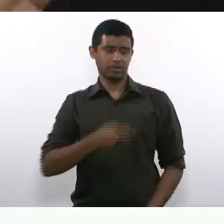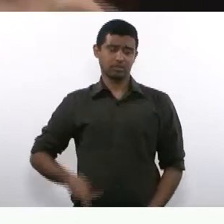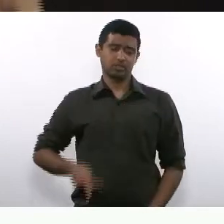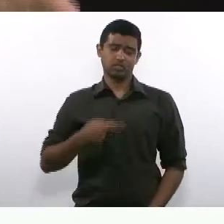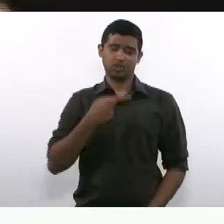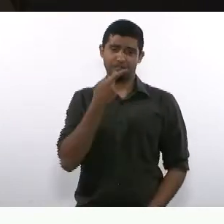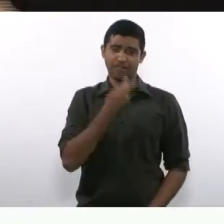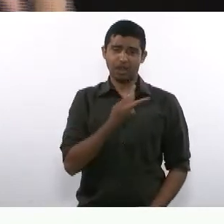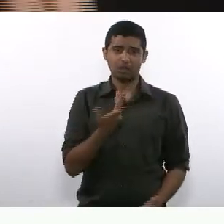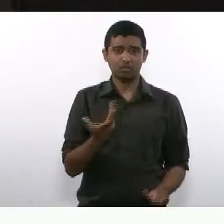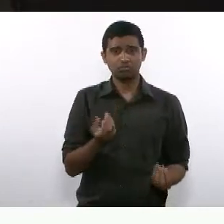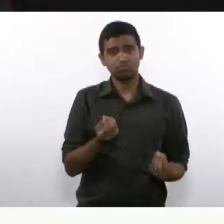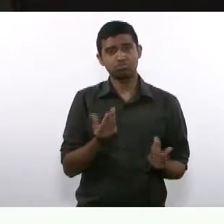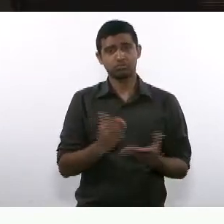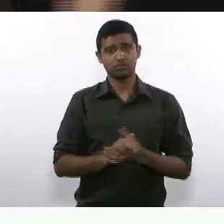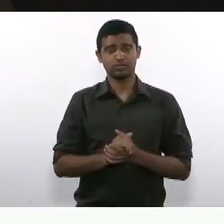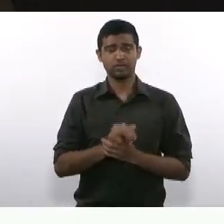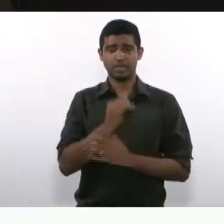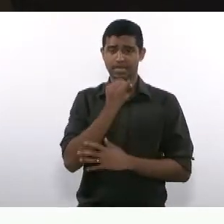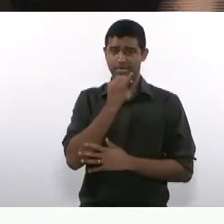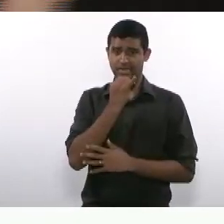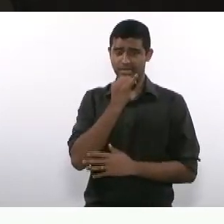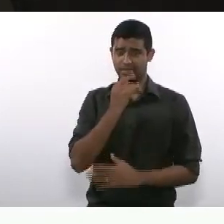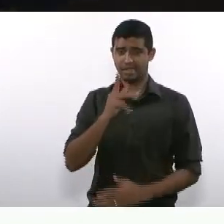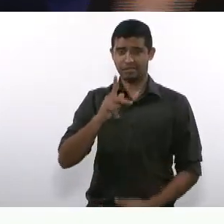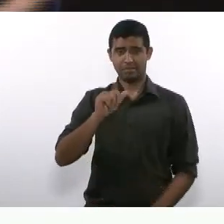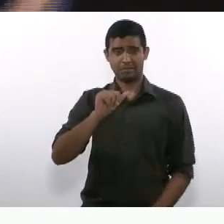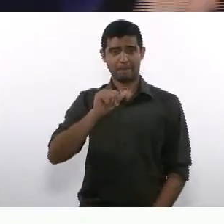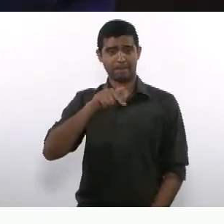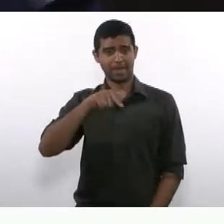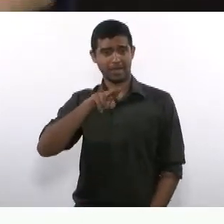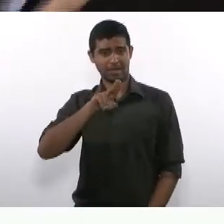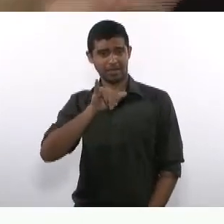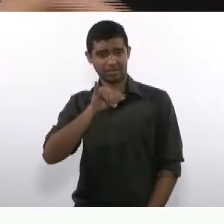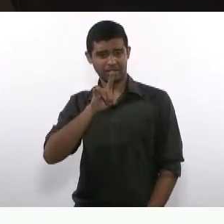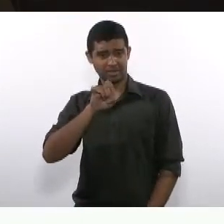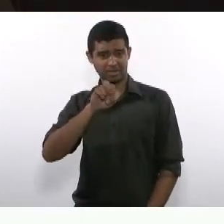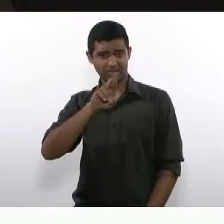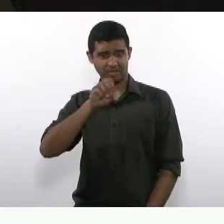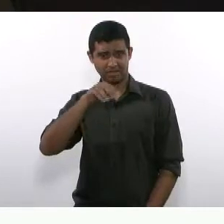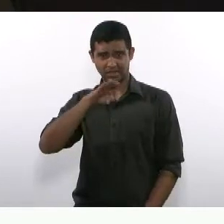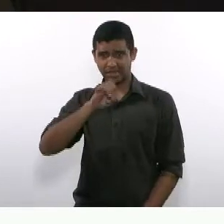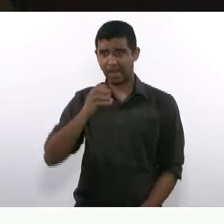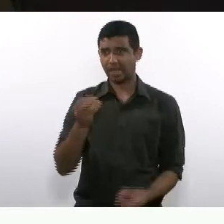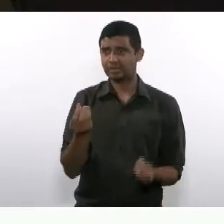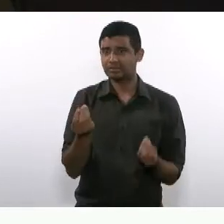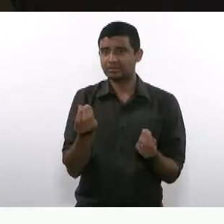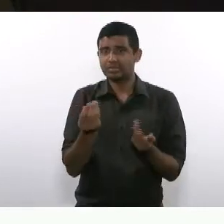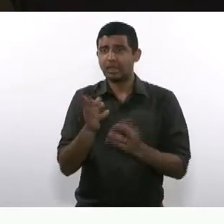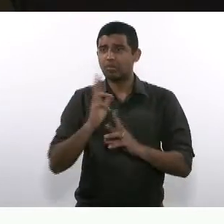aí. Quer dizer, de repente, um paquiderme aí alimentado, entendeu? Sem trazer os resultados esperados.